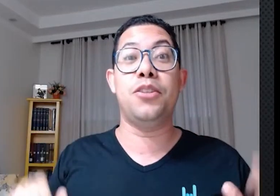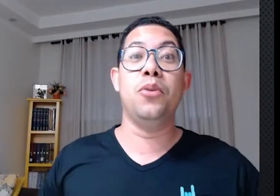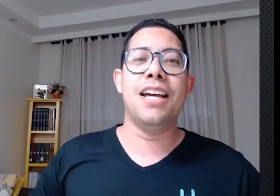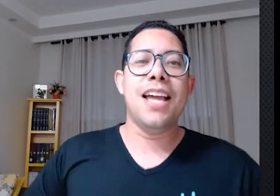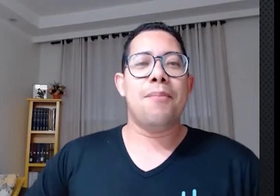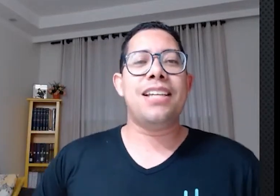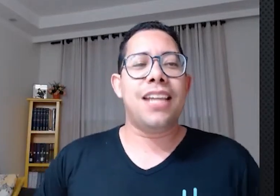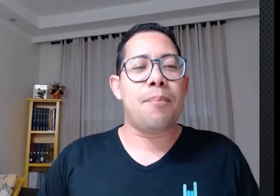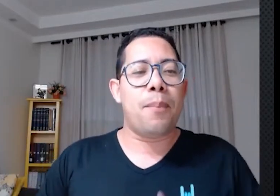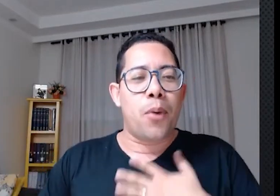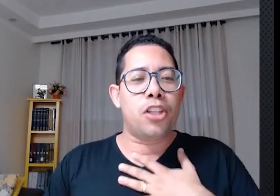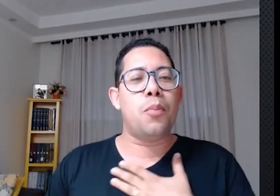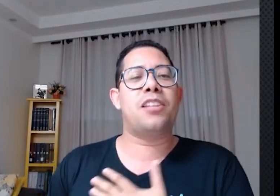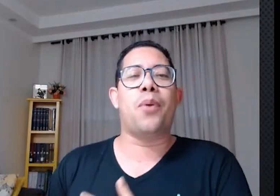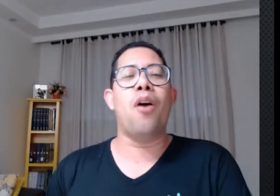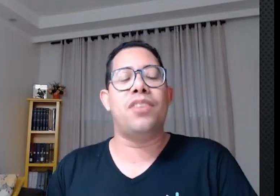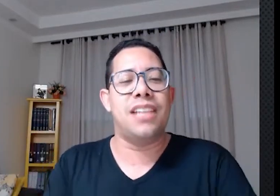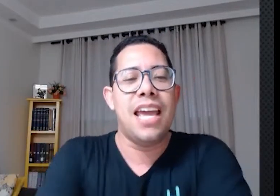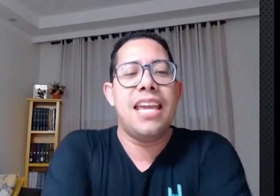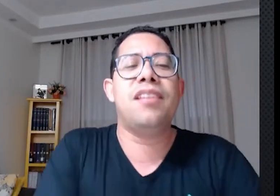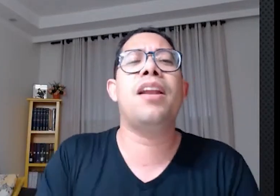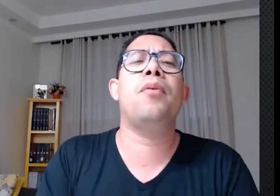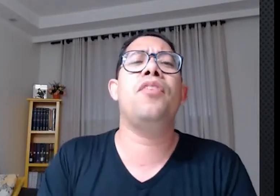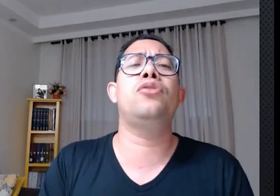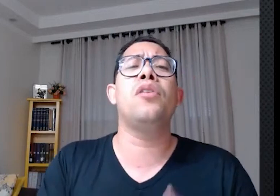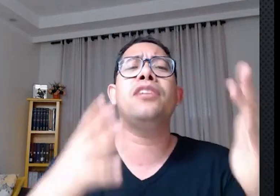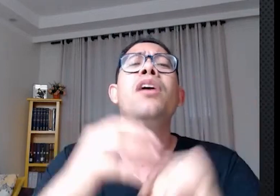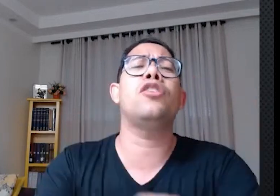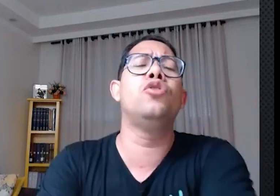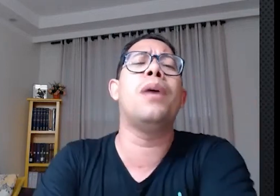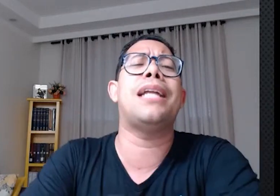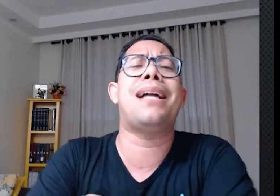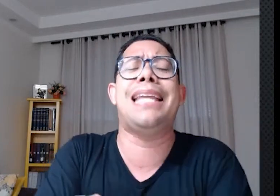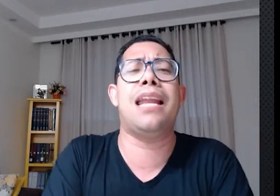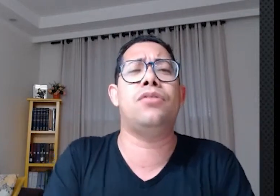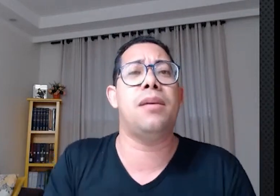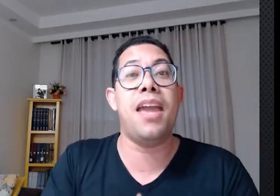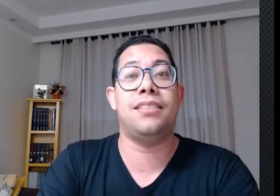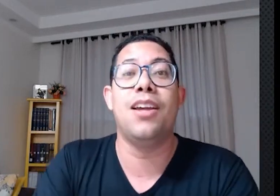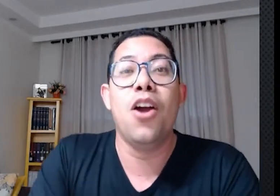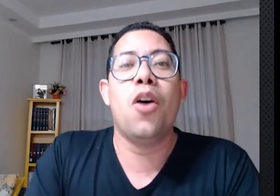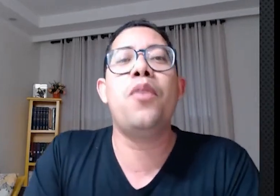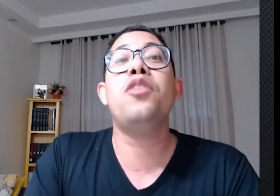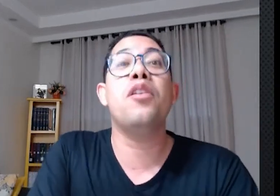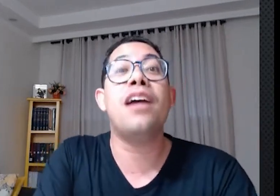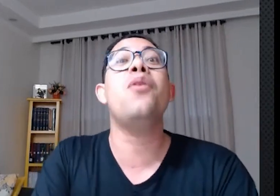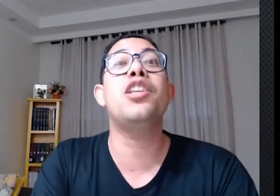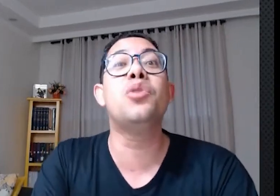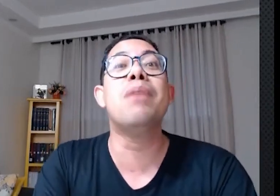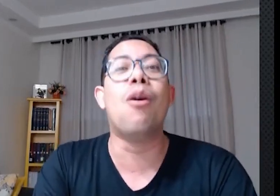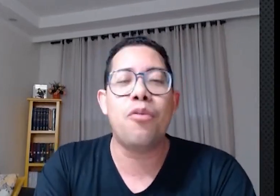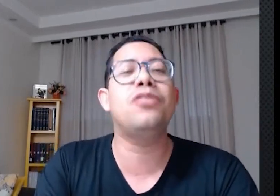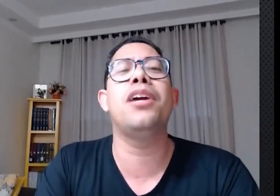ainda estuda, mas chega próximo às provas, né? E aí você fala, professor, faz um resumo aí da matéria do semestre. Ô, professor, faz